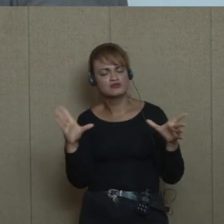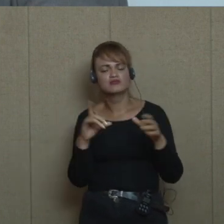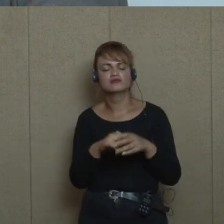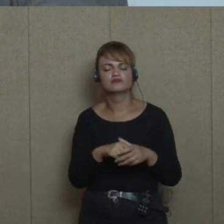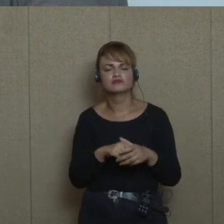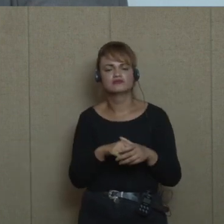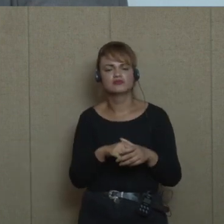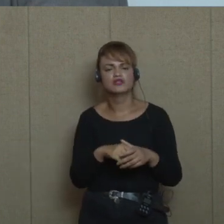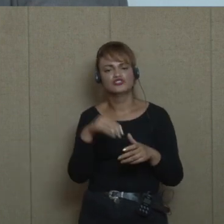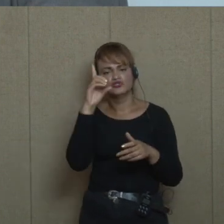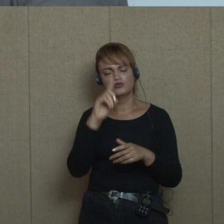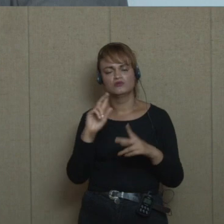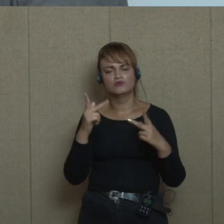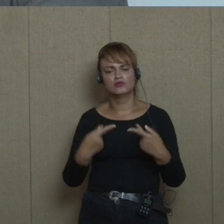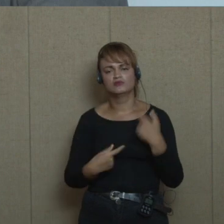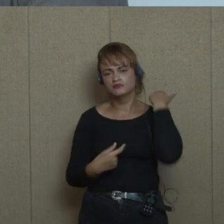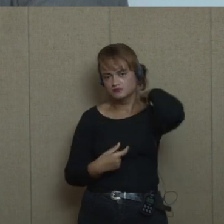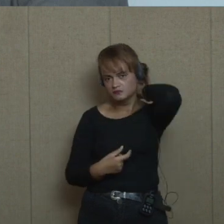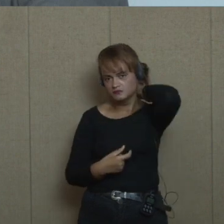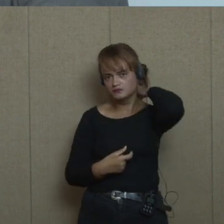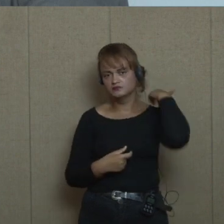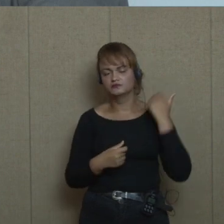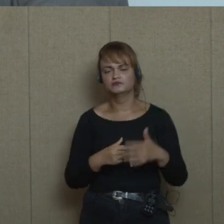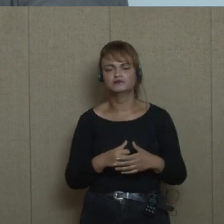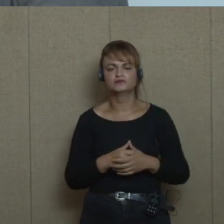democracia, direitos humanos,